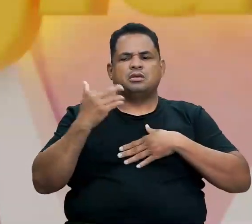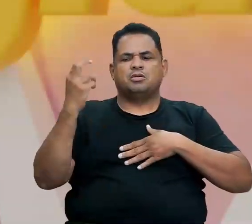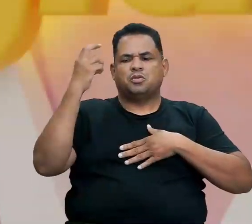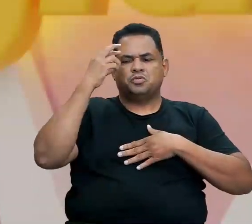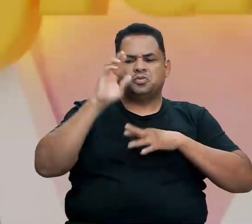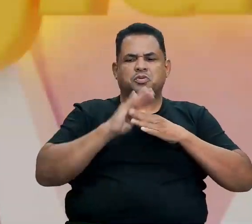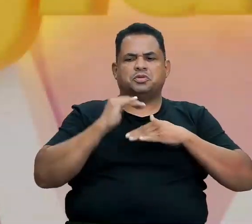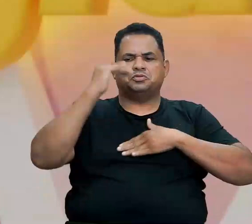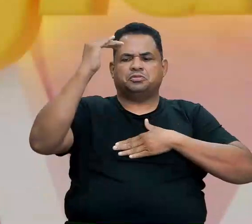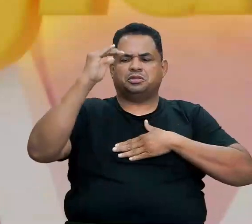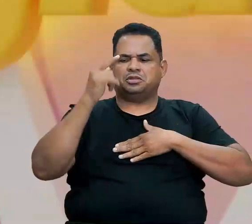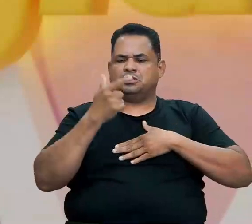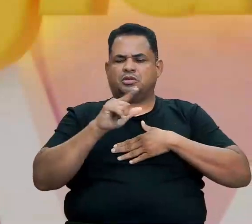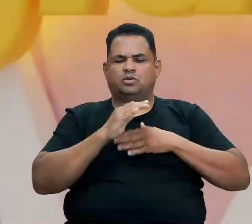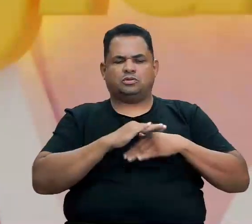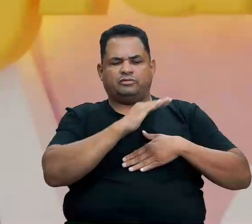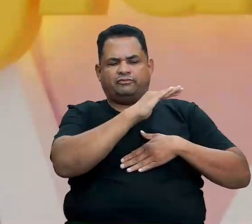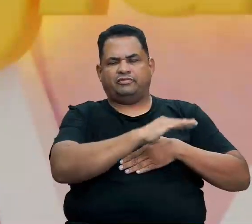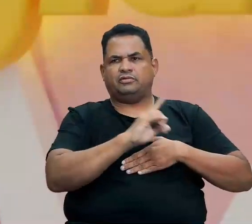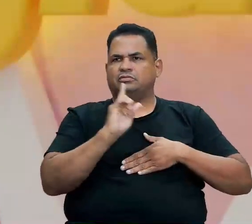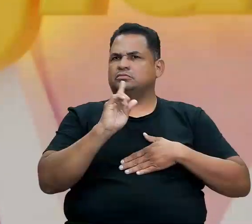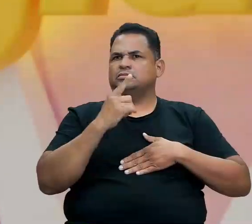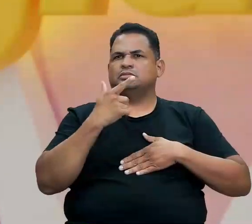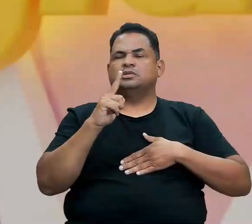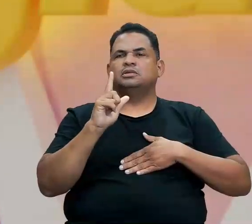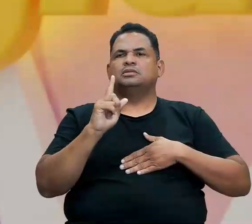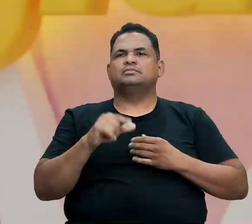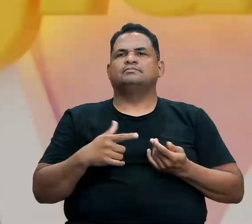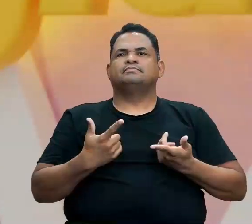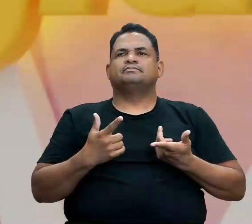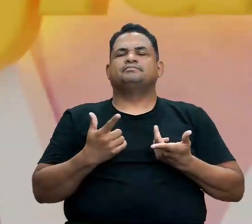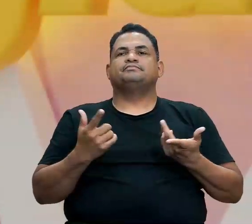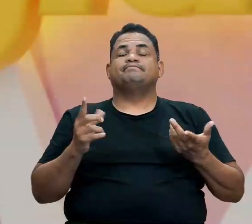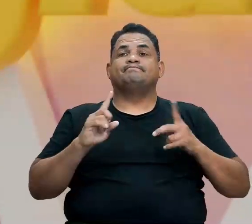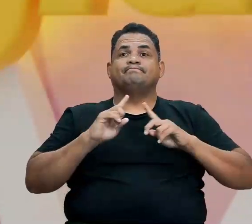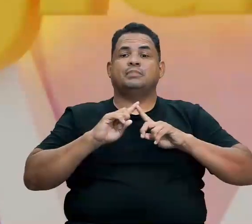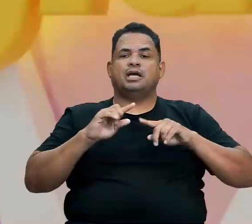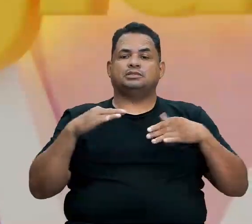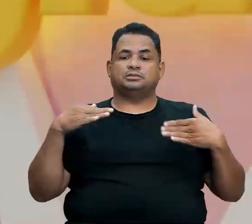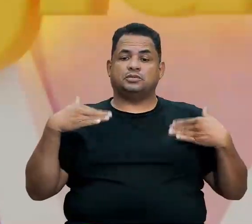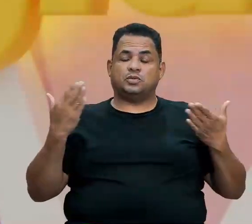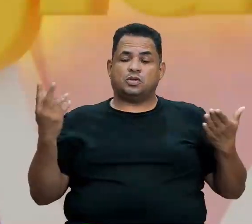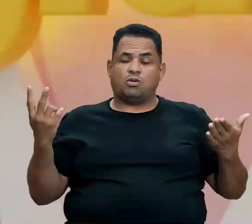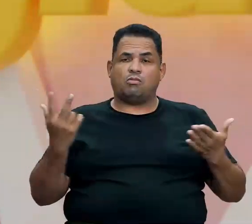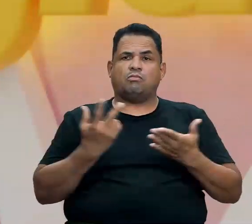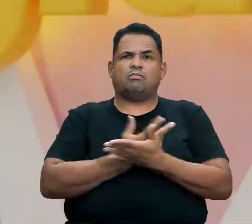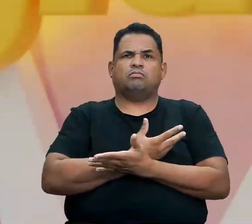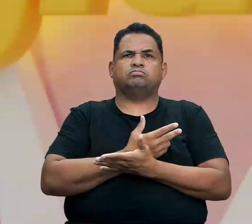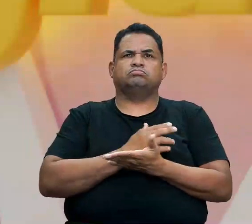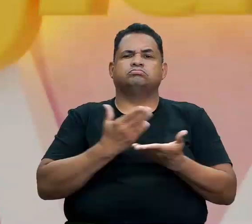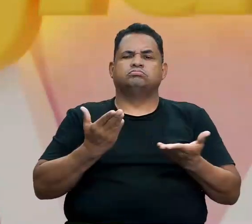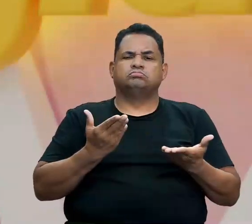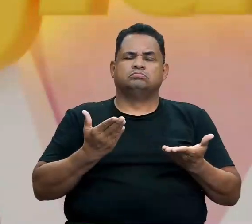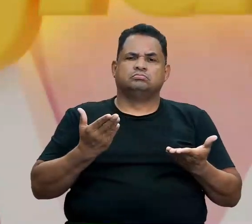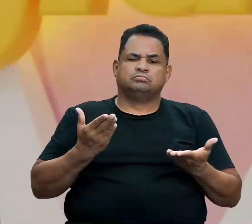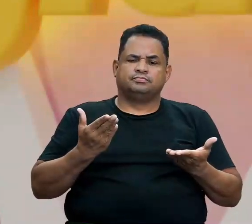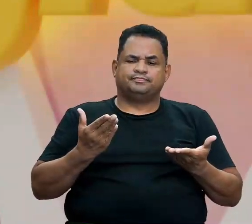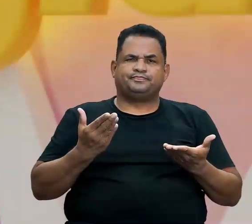inferior. Quando isso ocorre, isso dá margem a várias